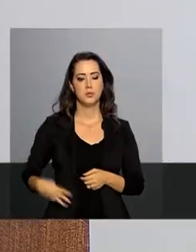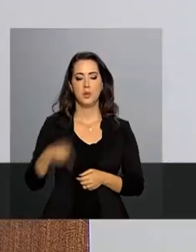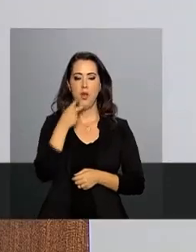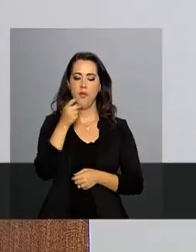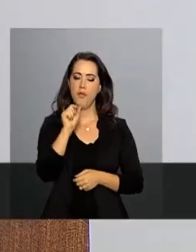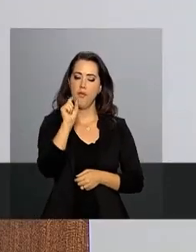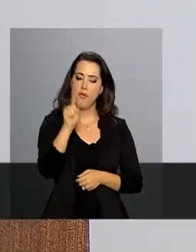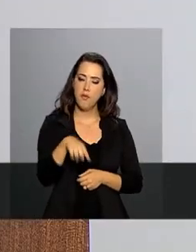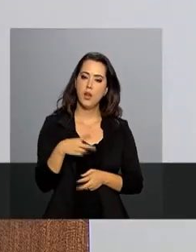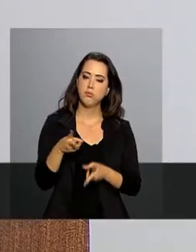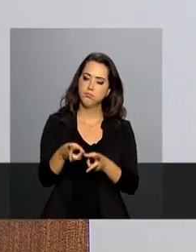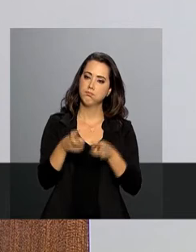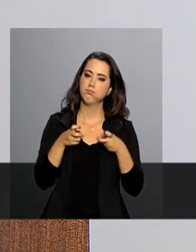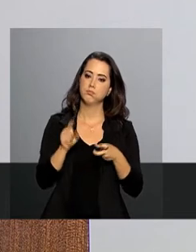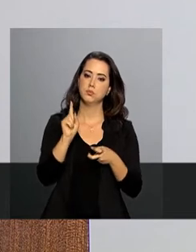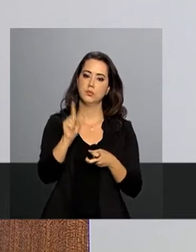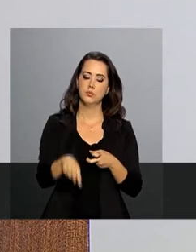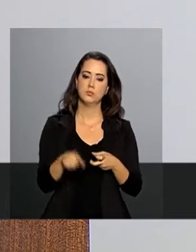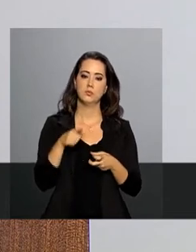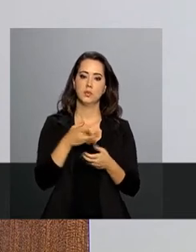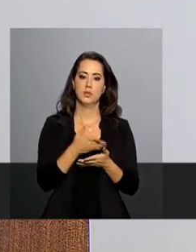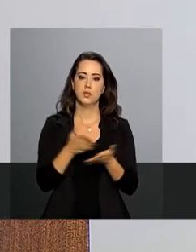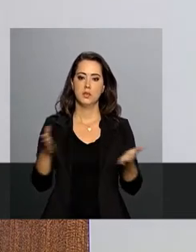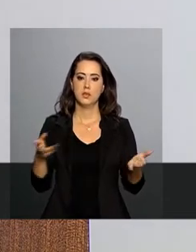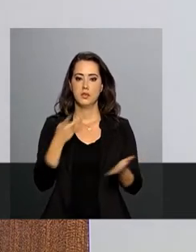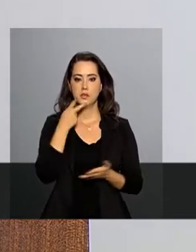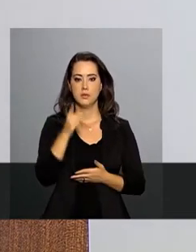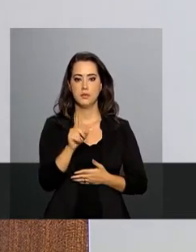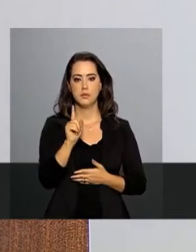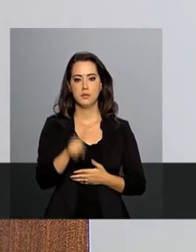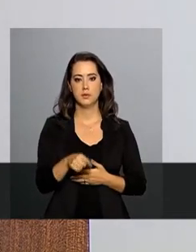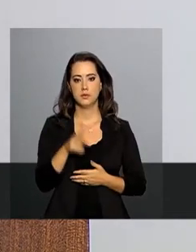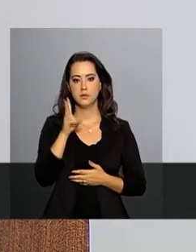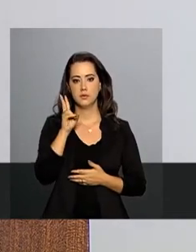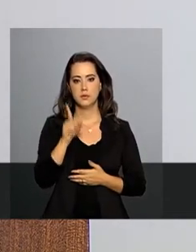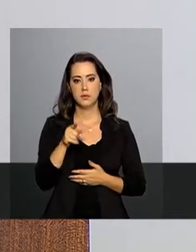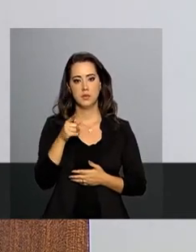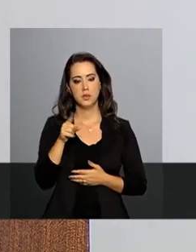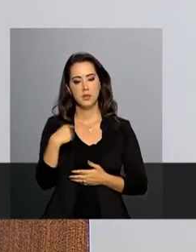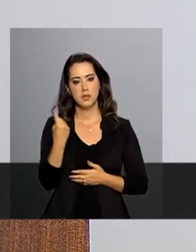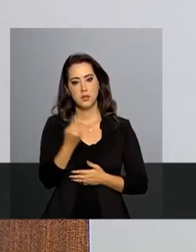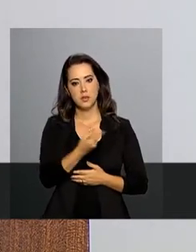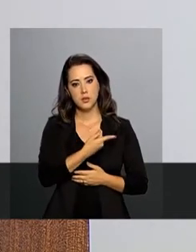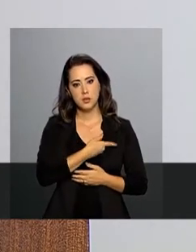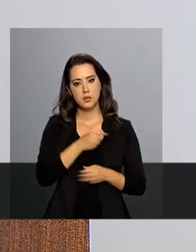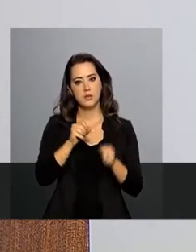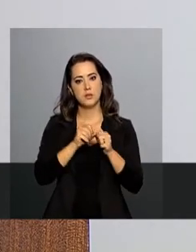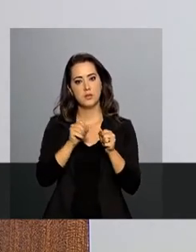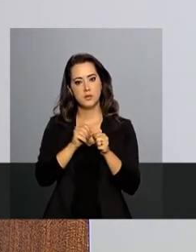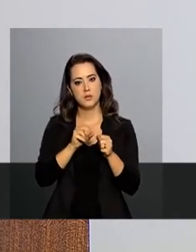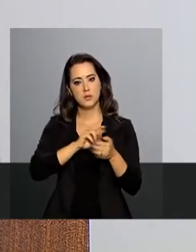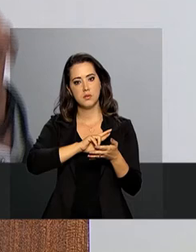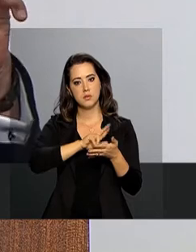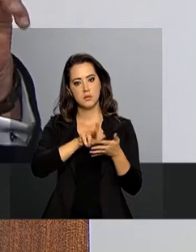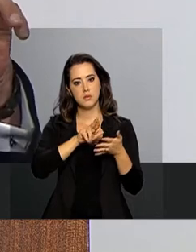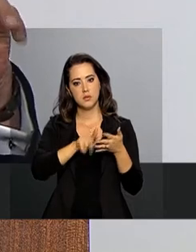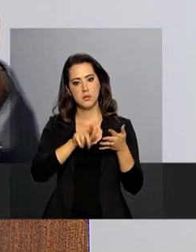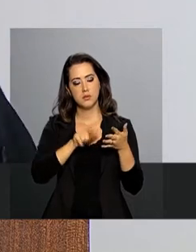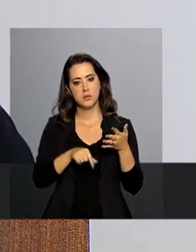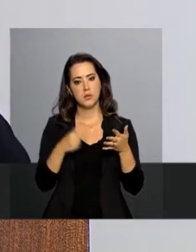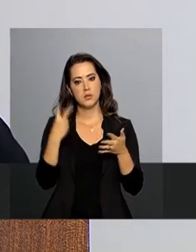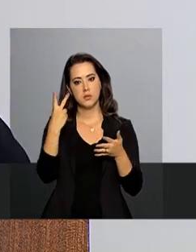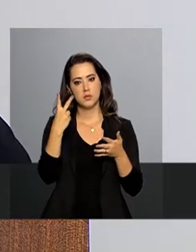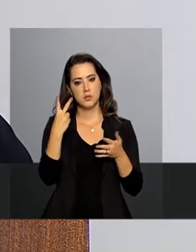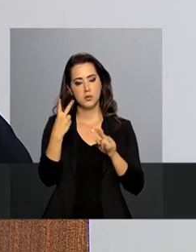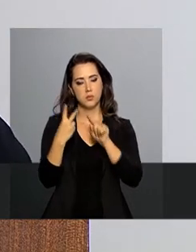dizer interessante o que eu percebi nessas falas foi o quanto nós fizemos a em